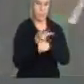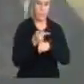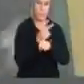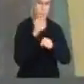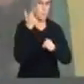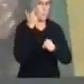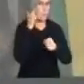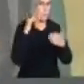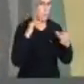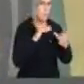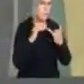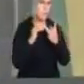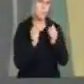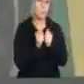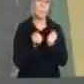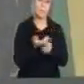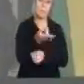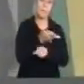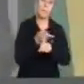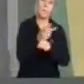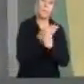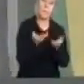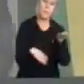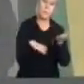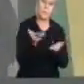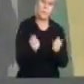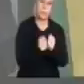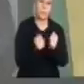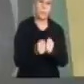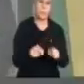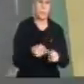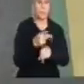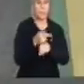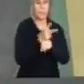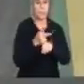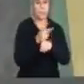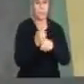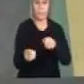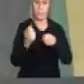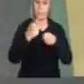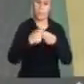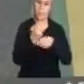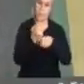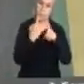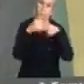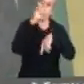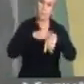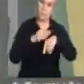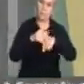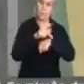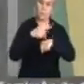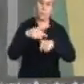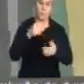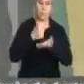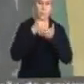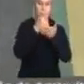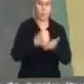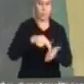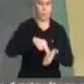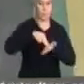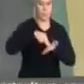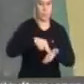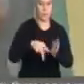entendimentos, para buscar o equilíbrio, mas, acima de tudo, para buscar a retomada do crescimento, da estabilidade e